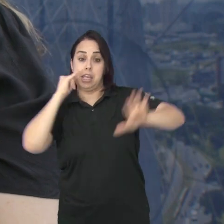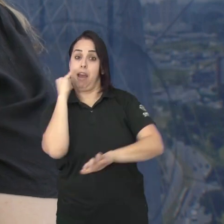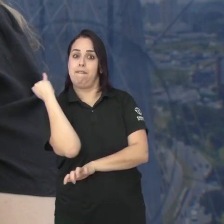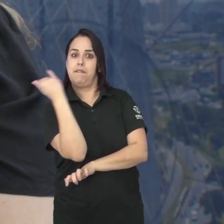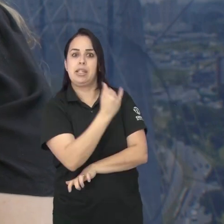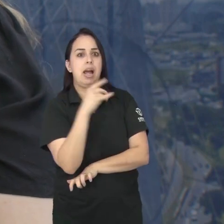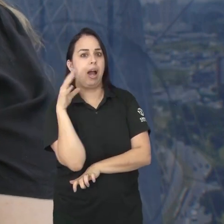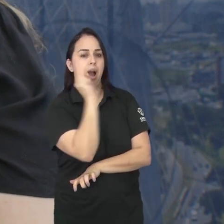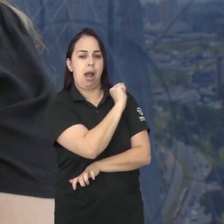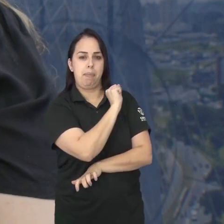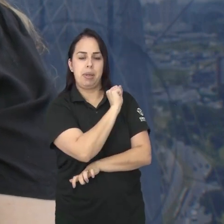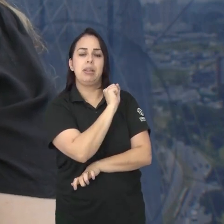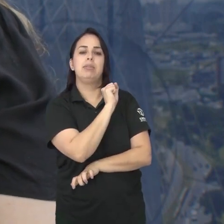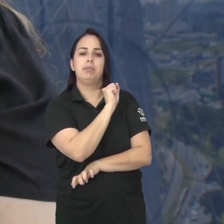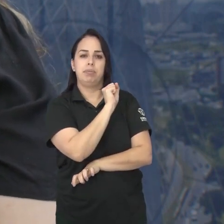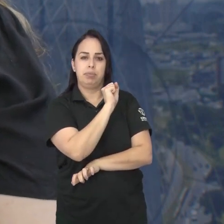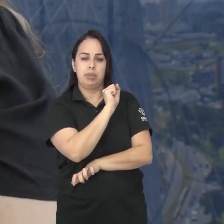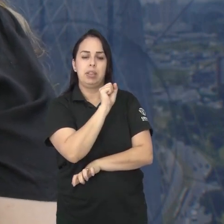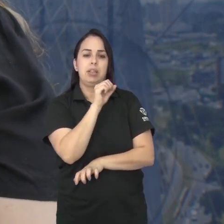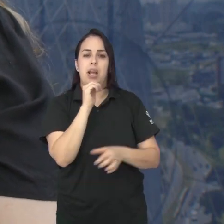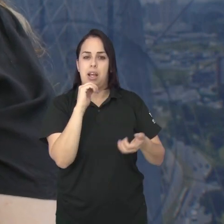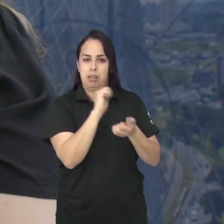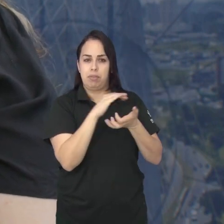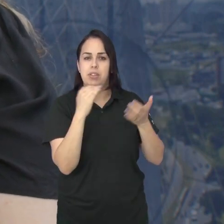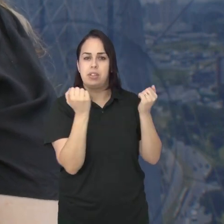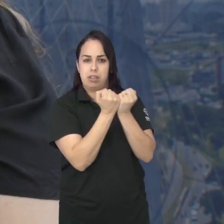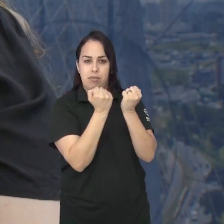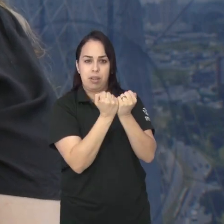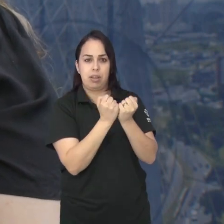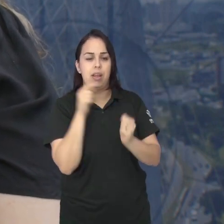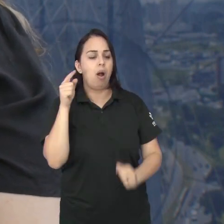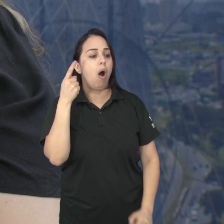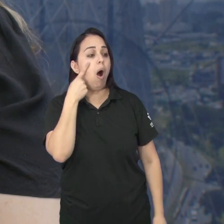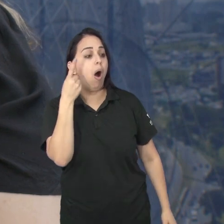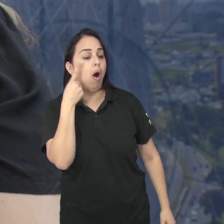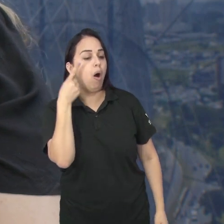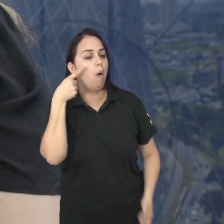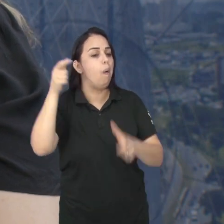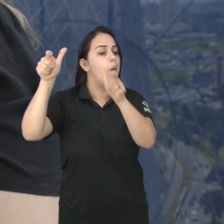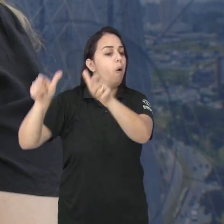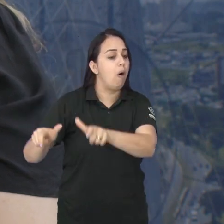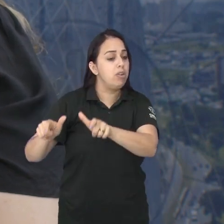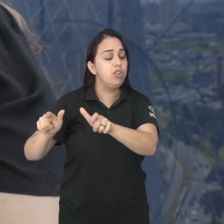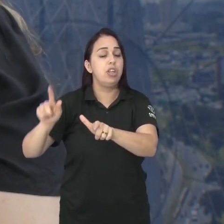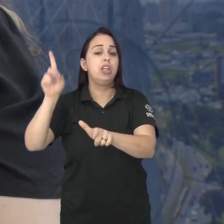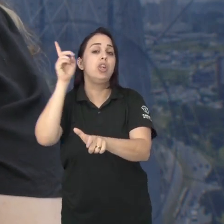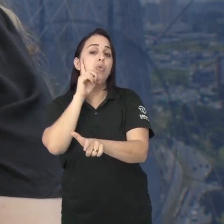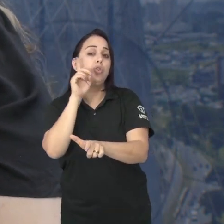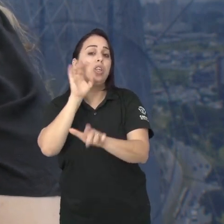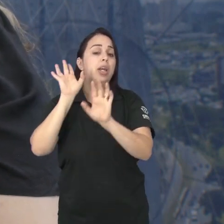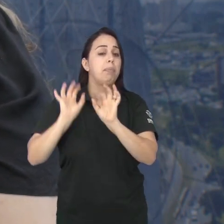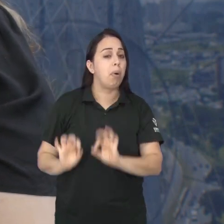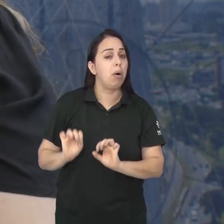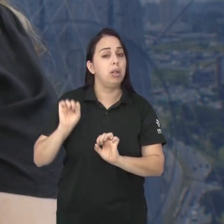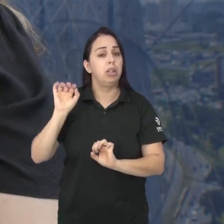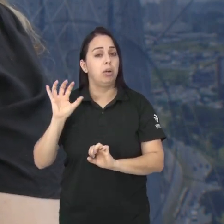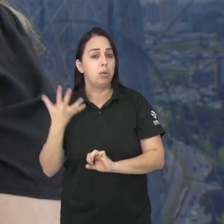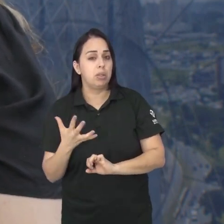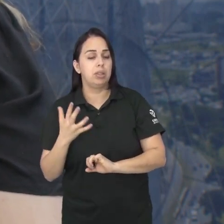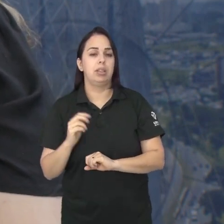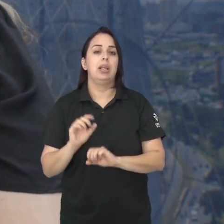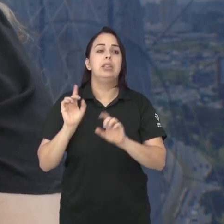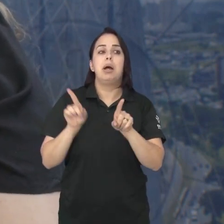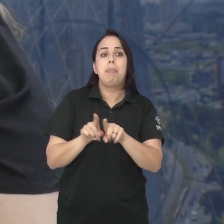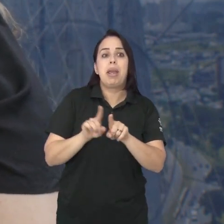os alertas, né? O sistema avisa a Defesa Civil da onde vai vir a precipitação e quando pode precipitar e com